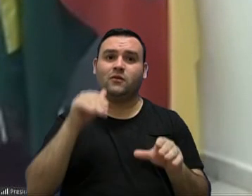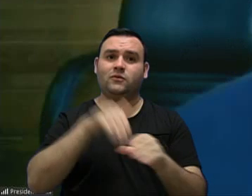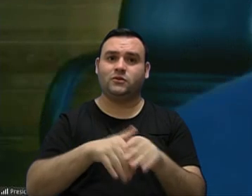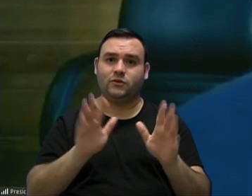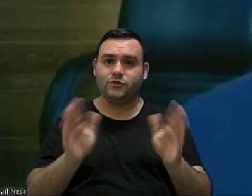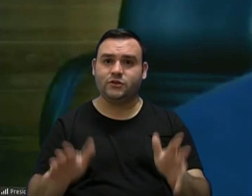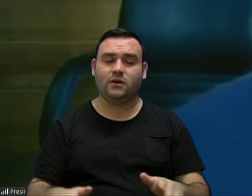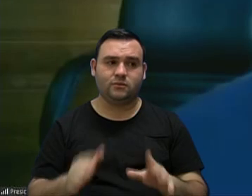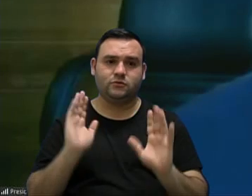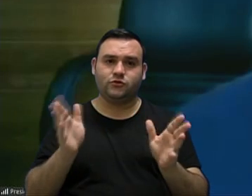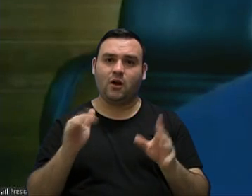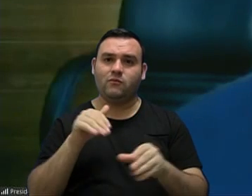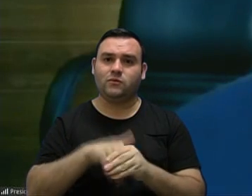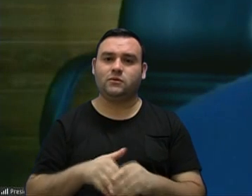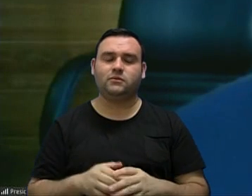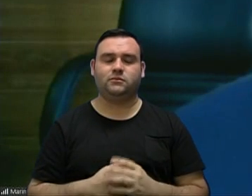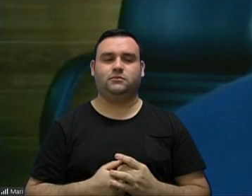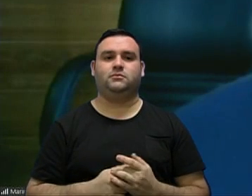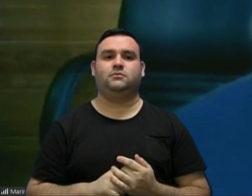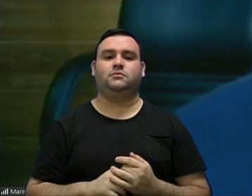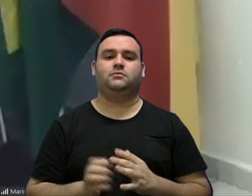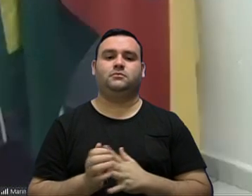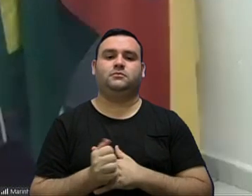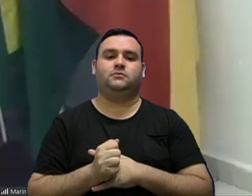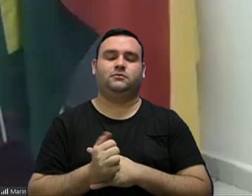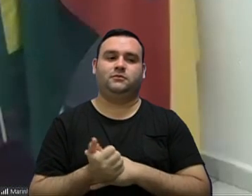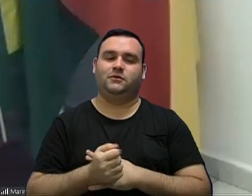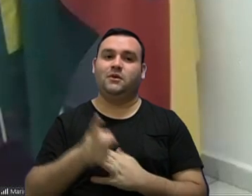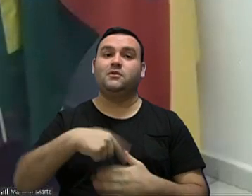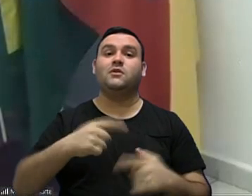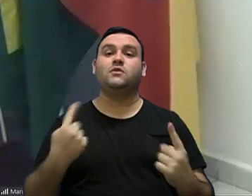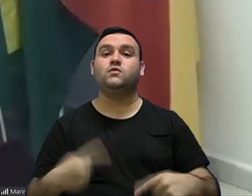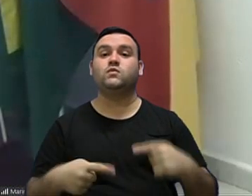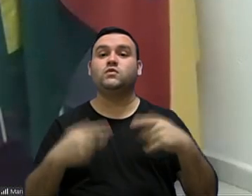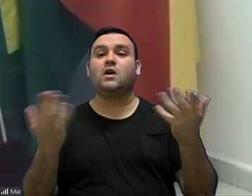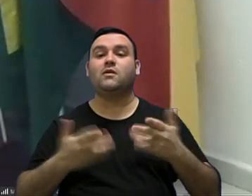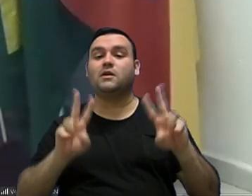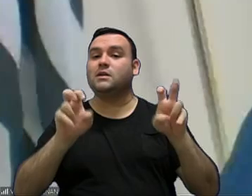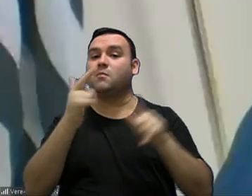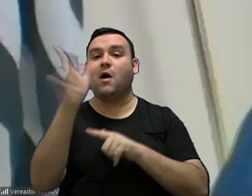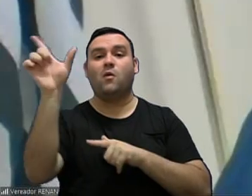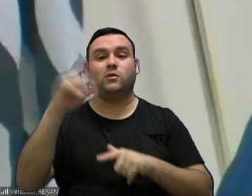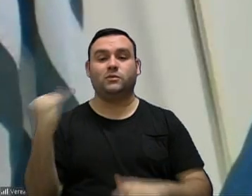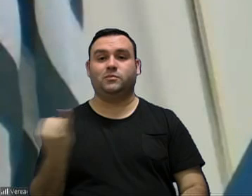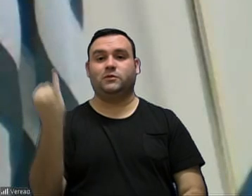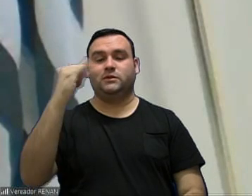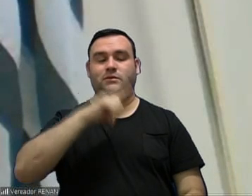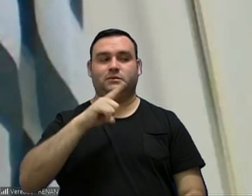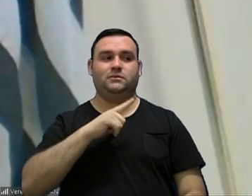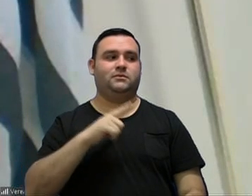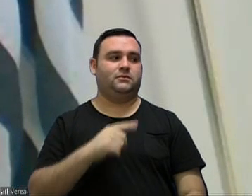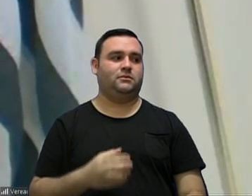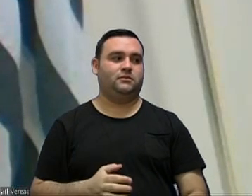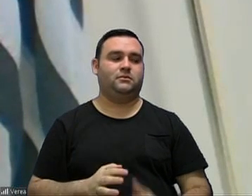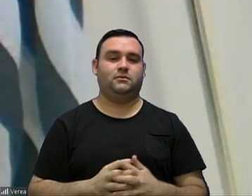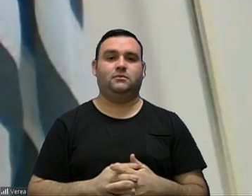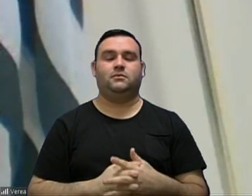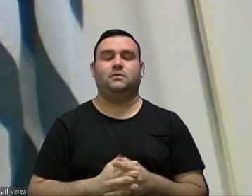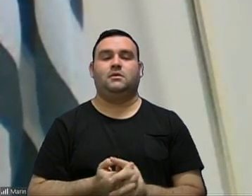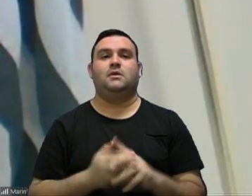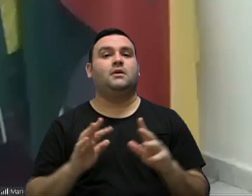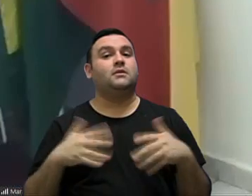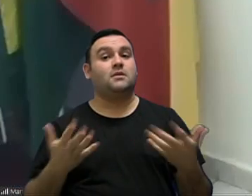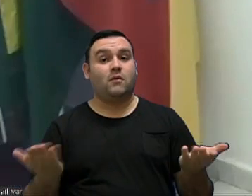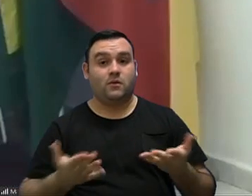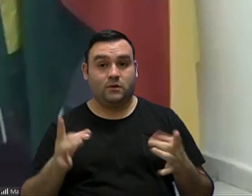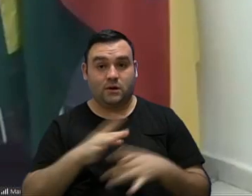Está votado, vereador? Você já faz parte do passado. Nós estamos tratando... Não é mais pauta, vereador. Então,